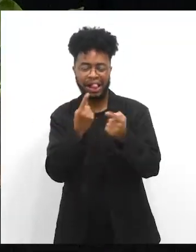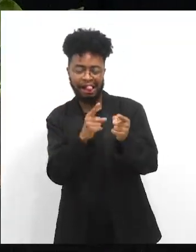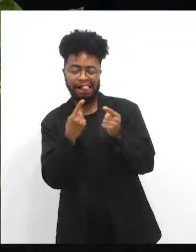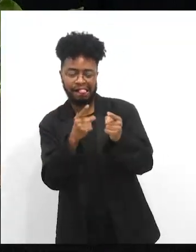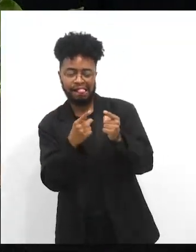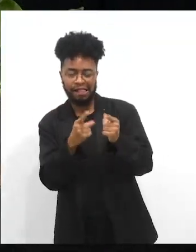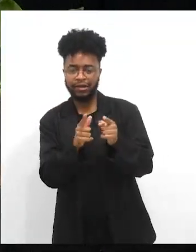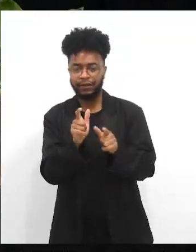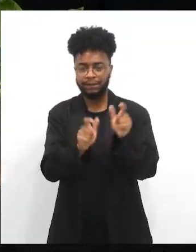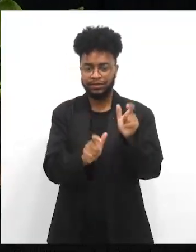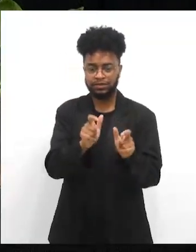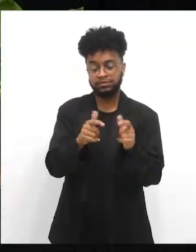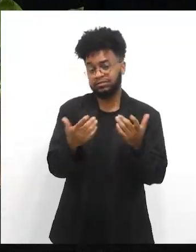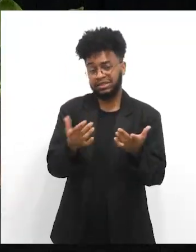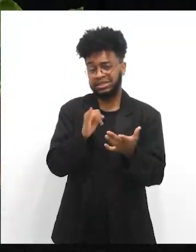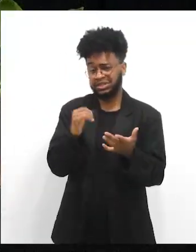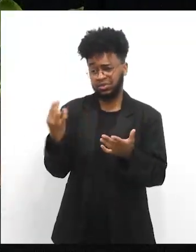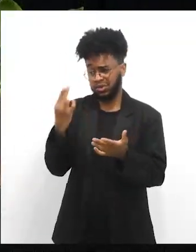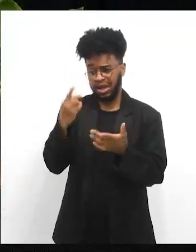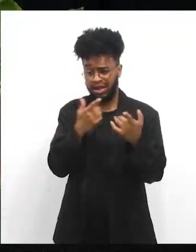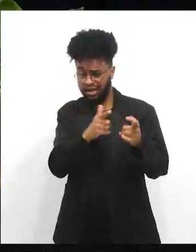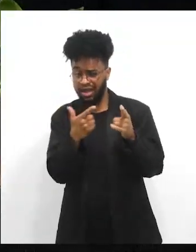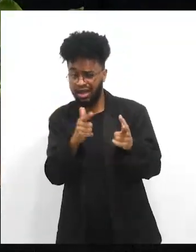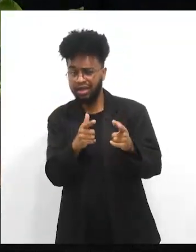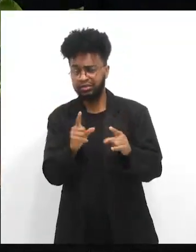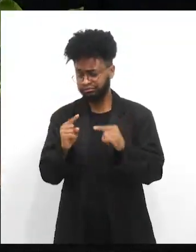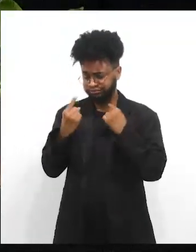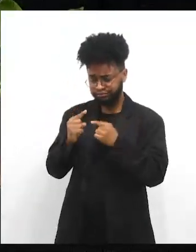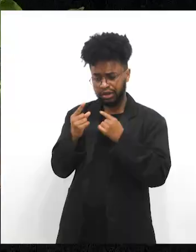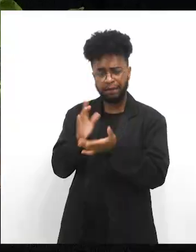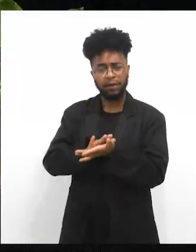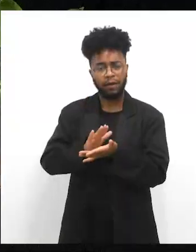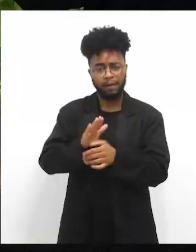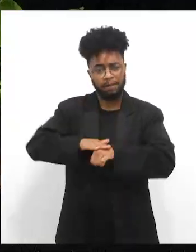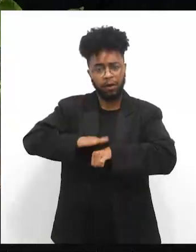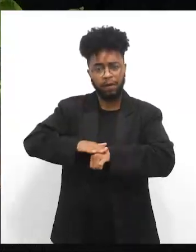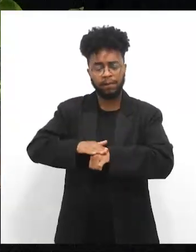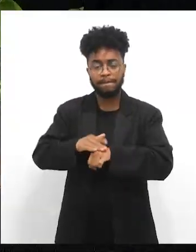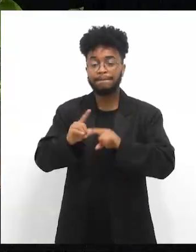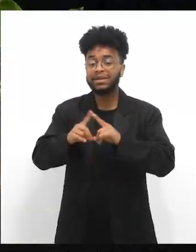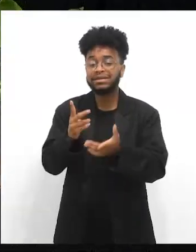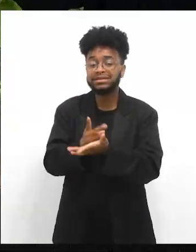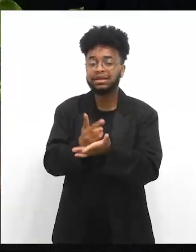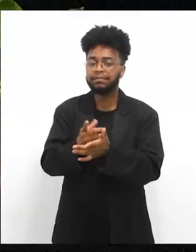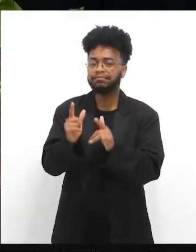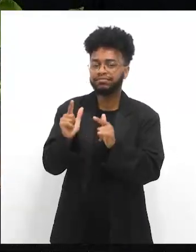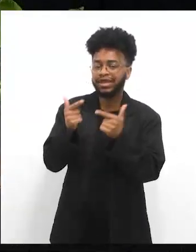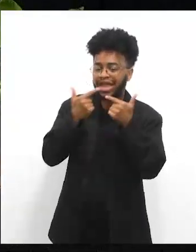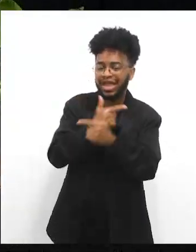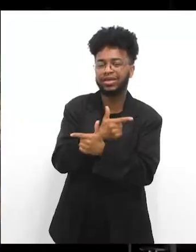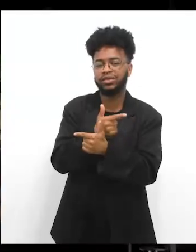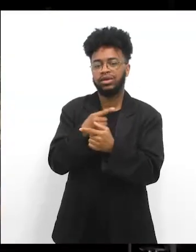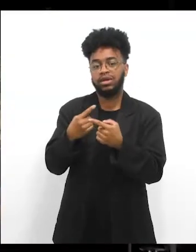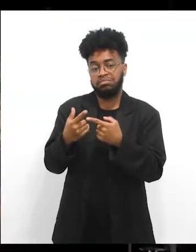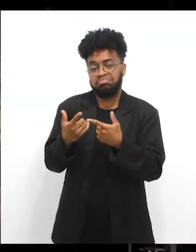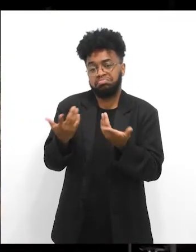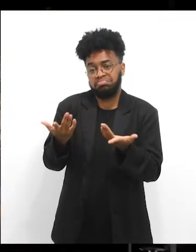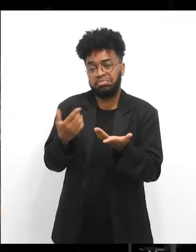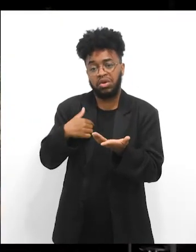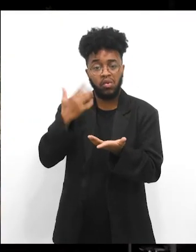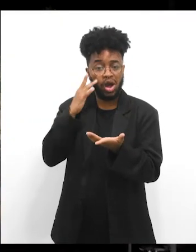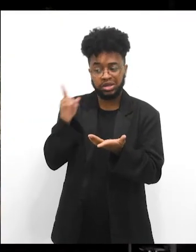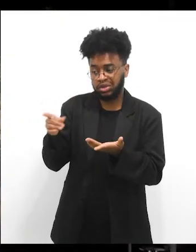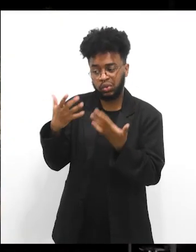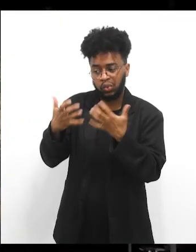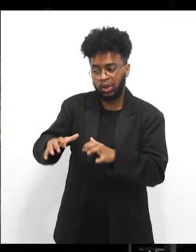rindo dos outros, sempre. Afinal, a gente não tinha mais de quem rir, a gente ria da gente mesmo, mas sempre rindo muito. Então, ele, eu acho